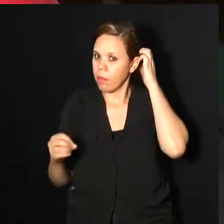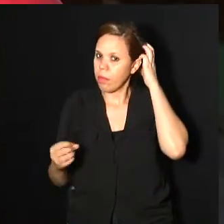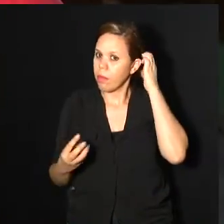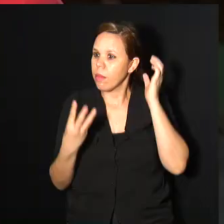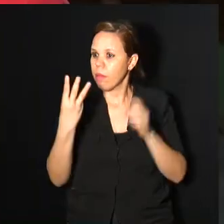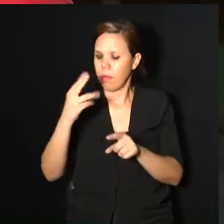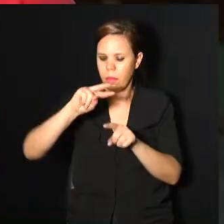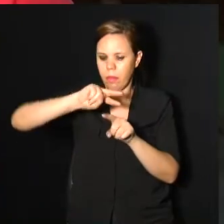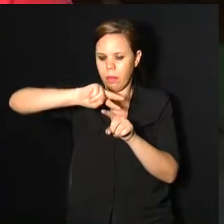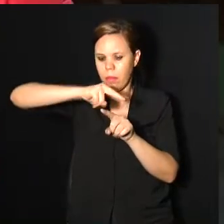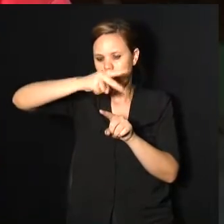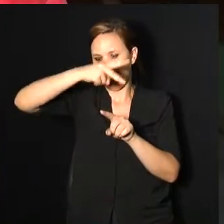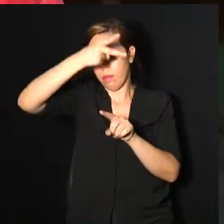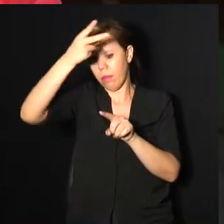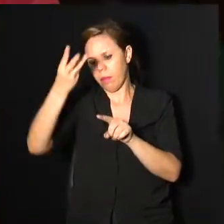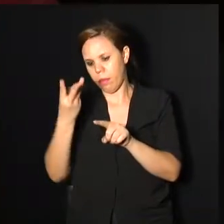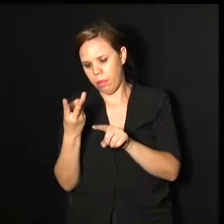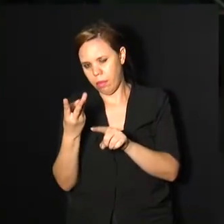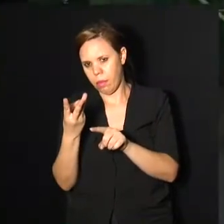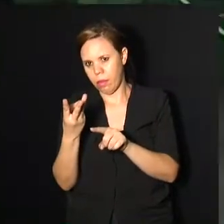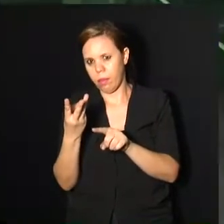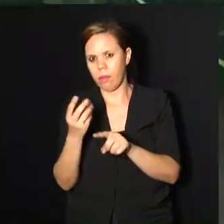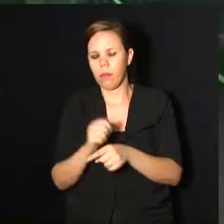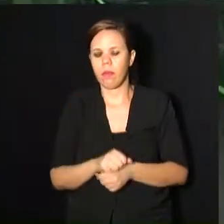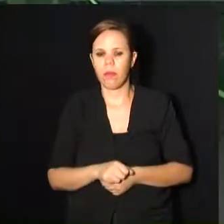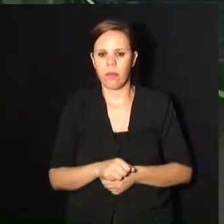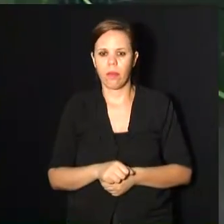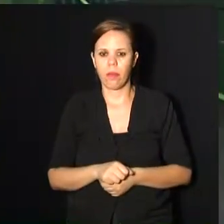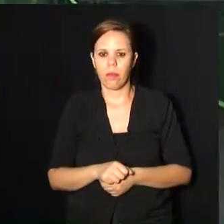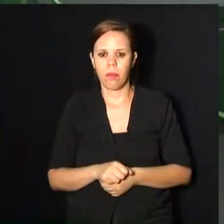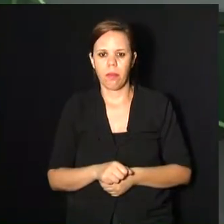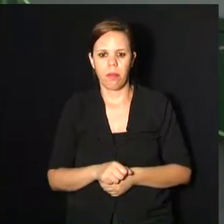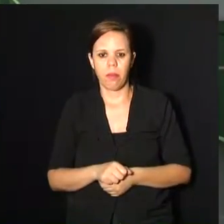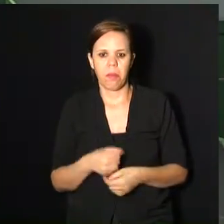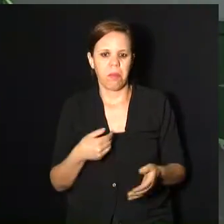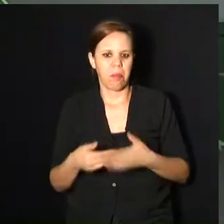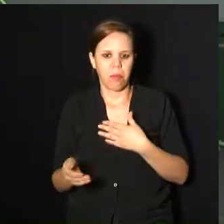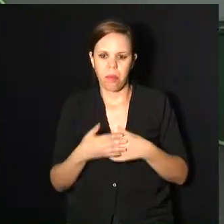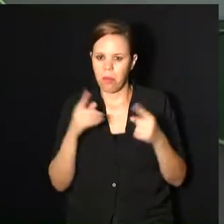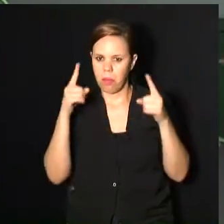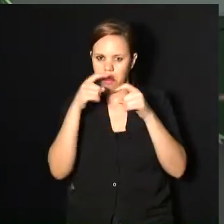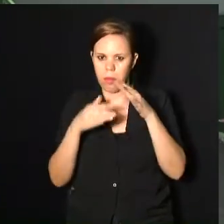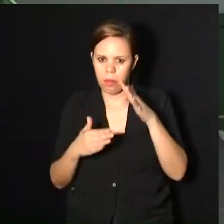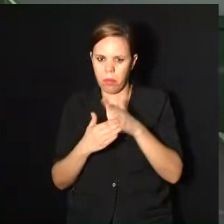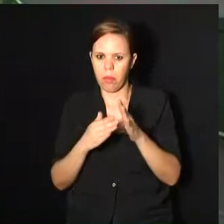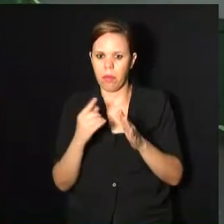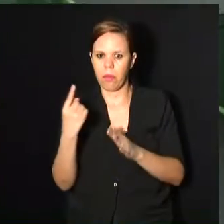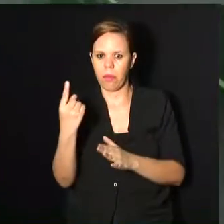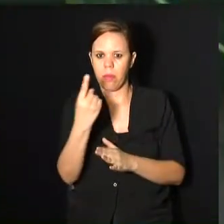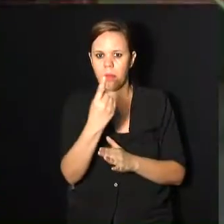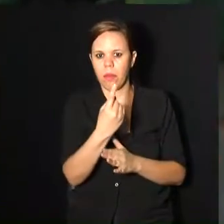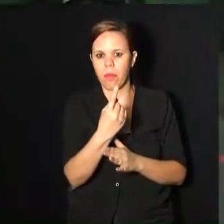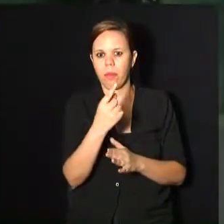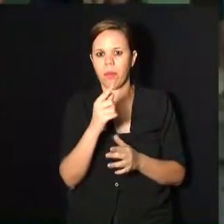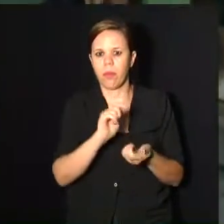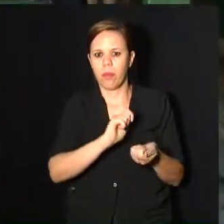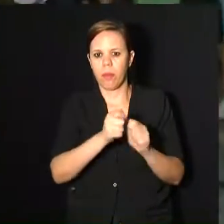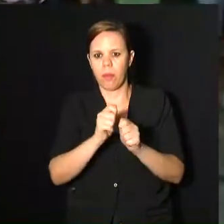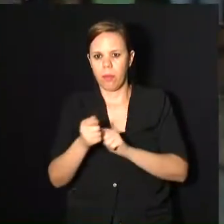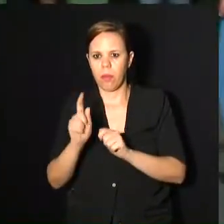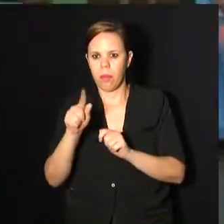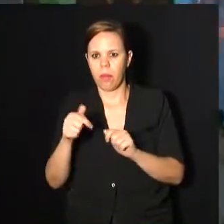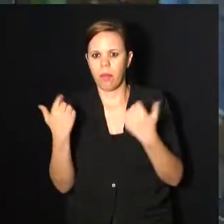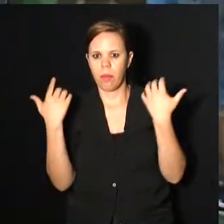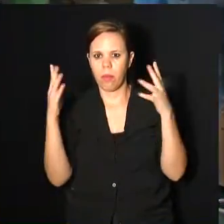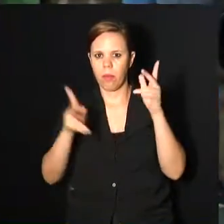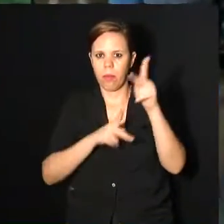3 voltas. Agora a gente está com o mortal triplo. E independentemente da dificuldade, cada manobra bem executada é comemorada